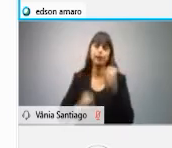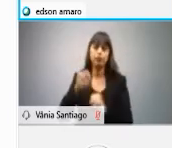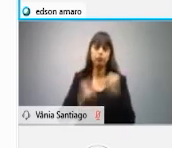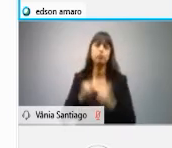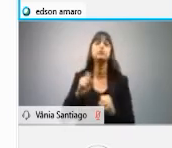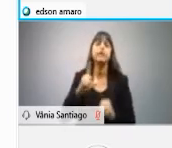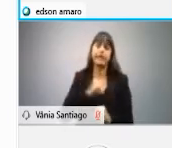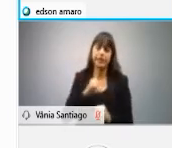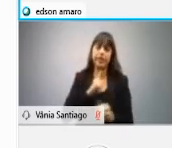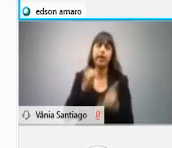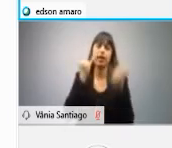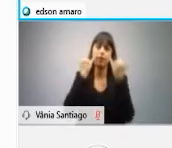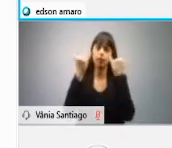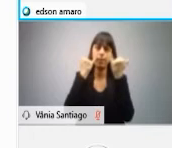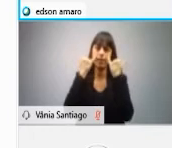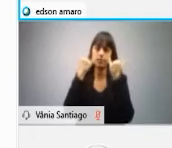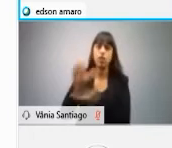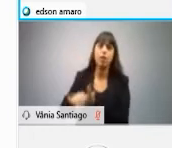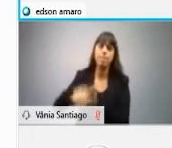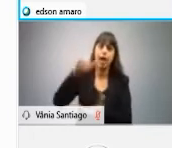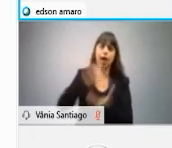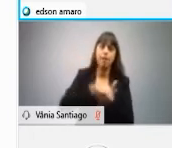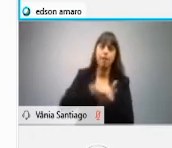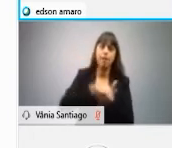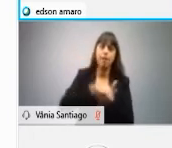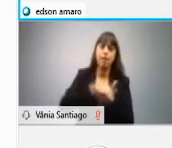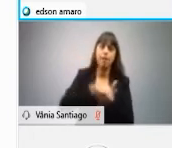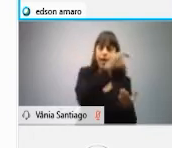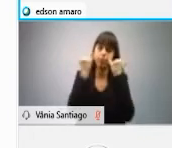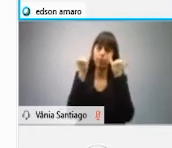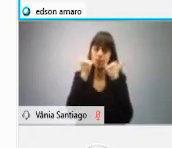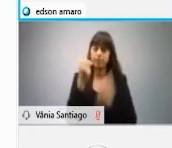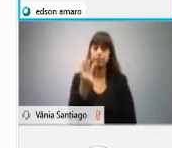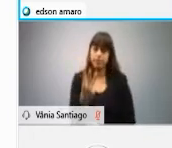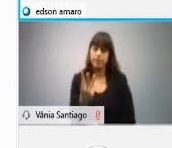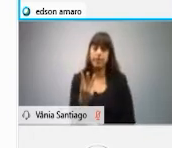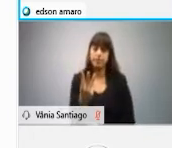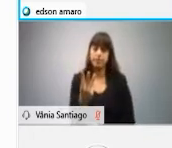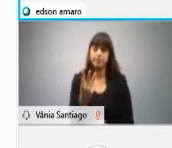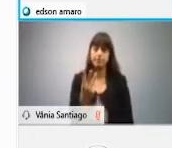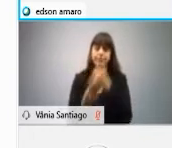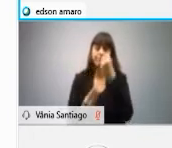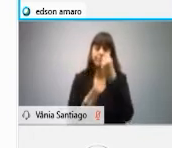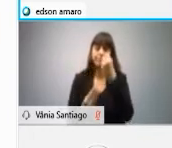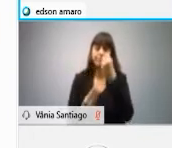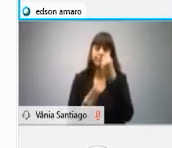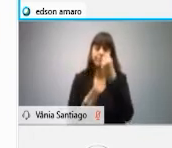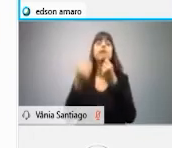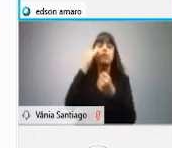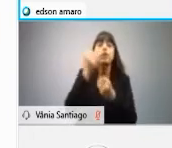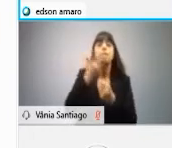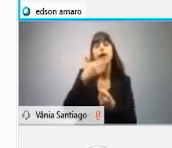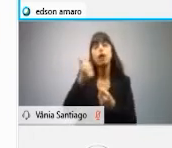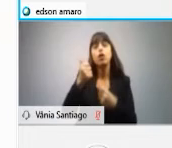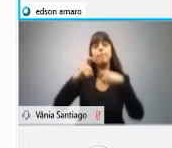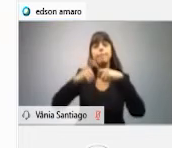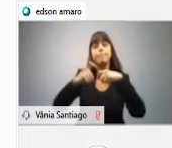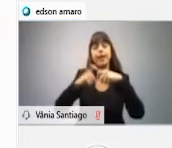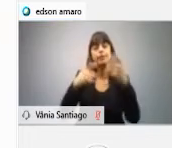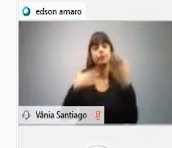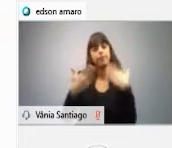dividem esses 3 eixos. E nós também procuramos utilizar essa informação para entender melhor a prática médica, que é o foco do que nós vamos conversar